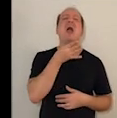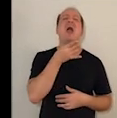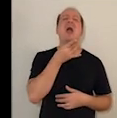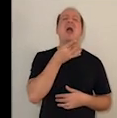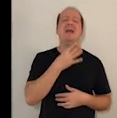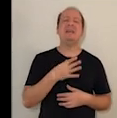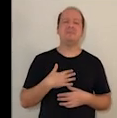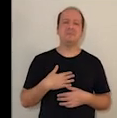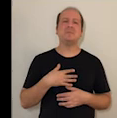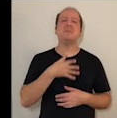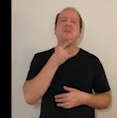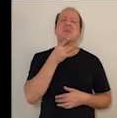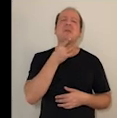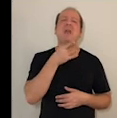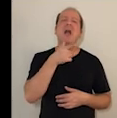Tô cansado.